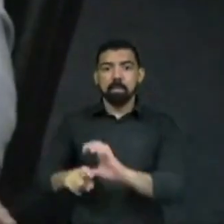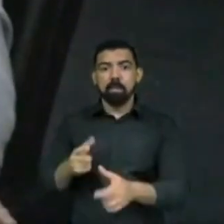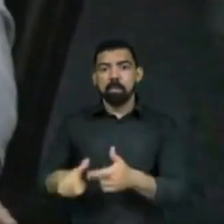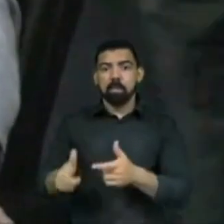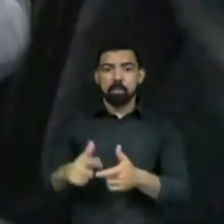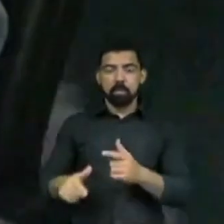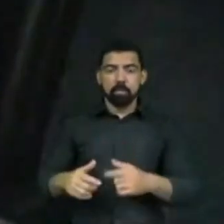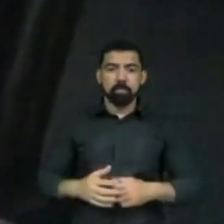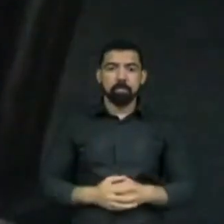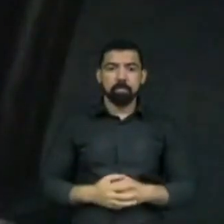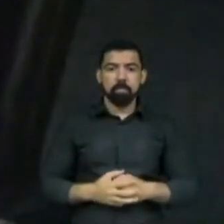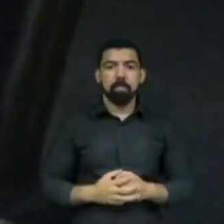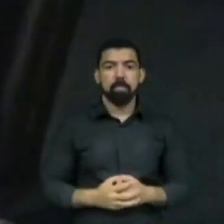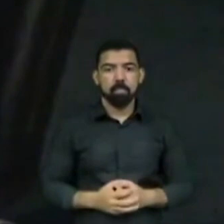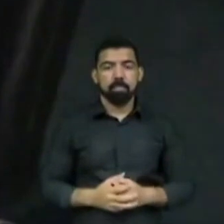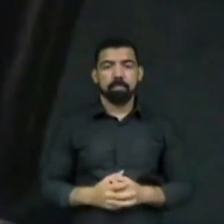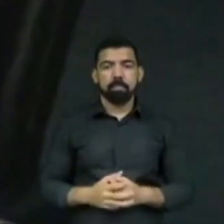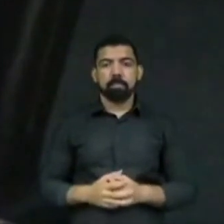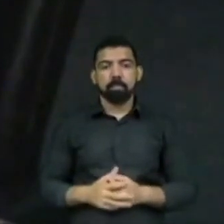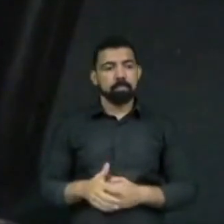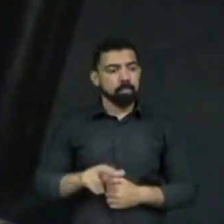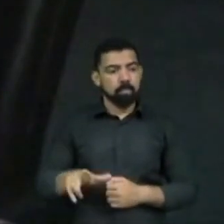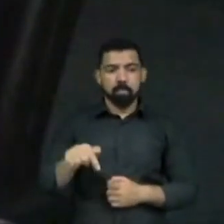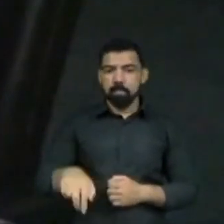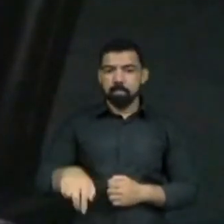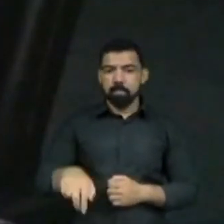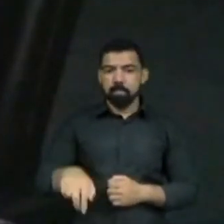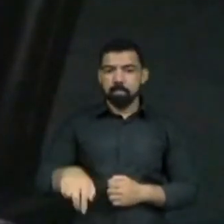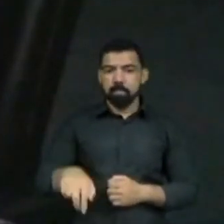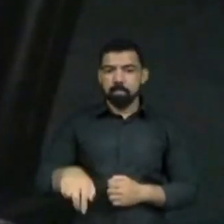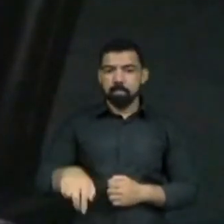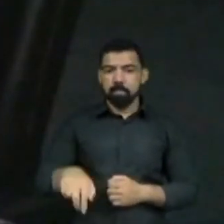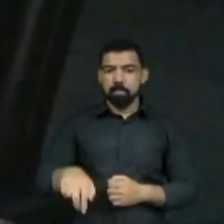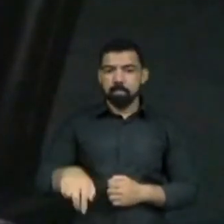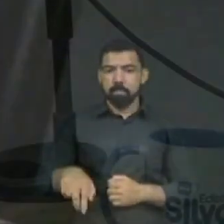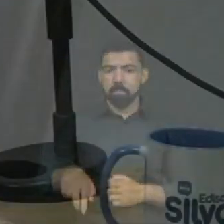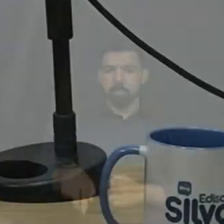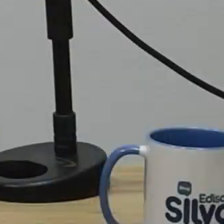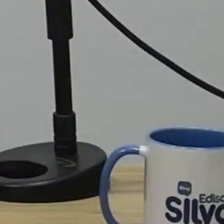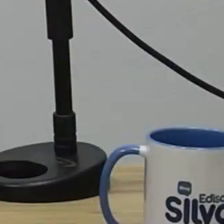afundar. E não é o caso aqui do nosso Estado.